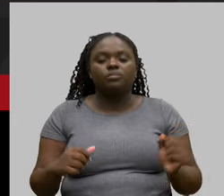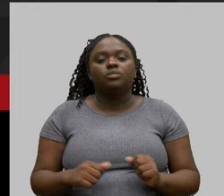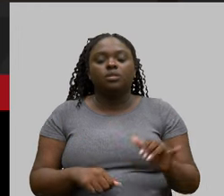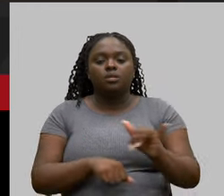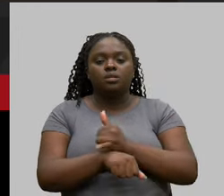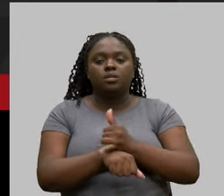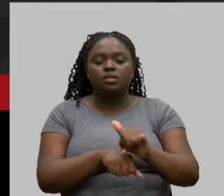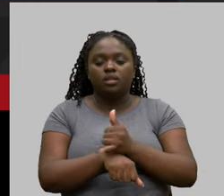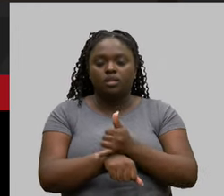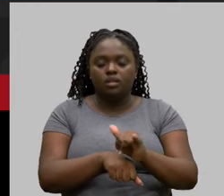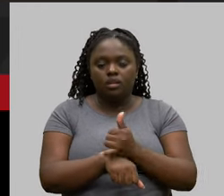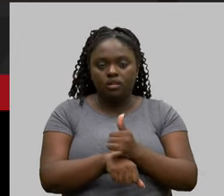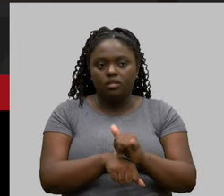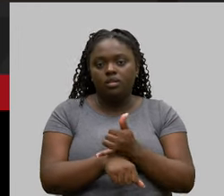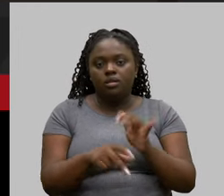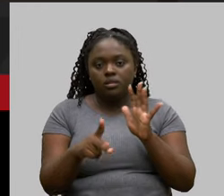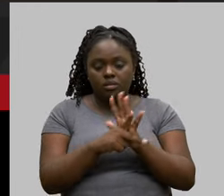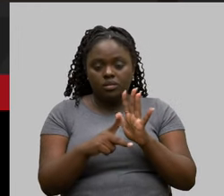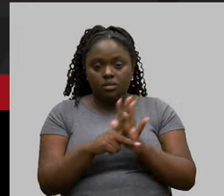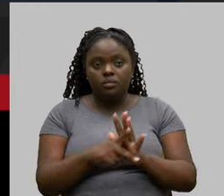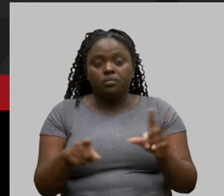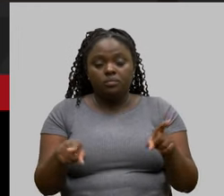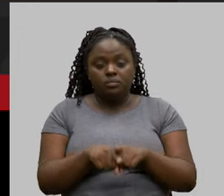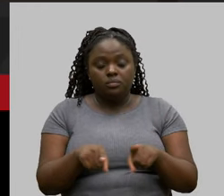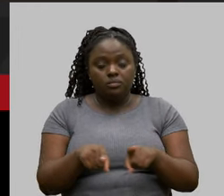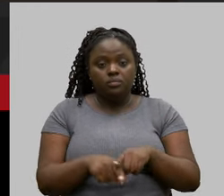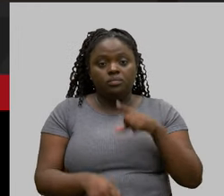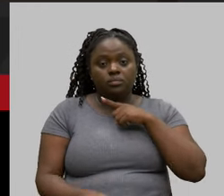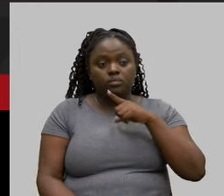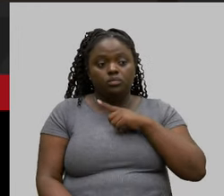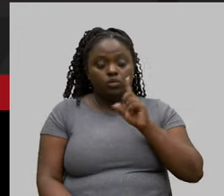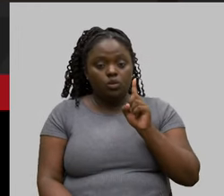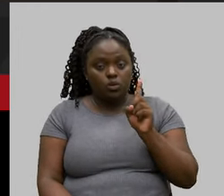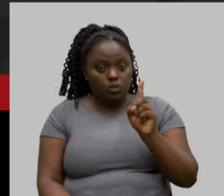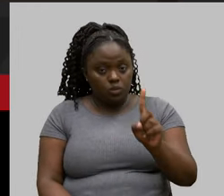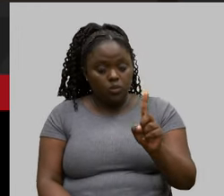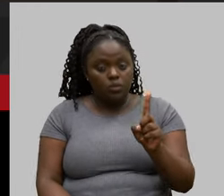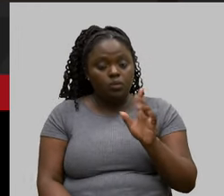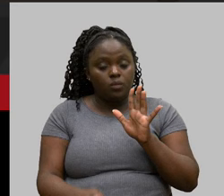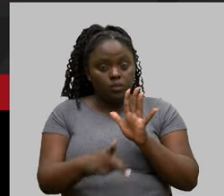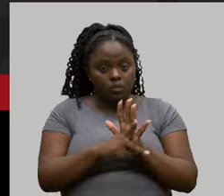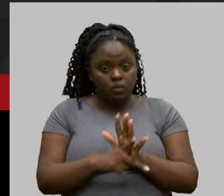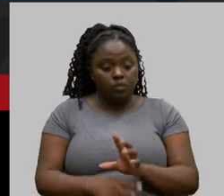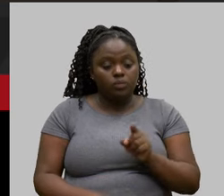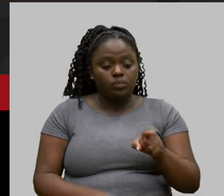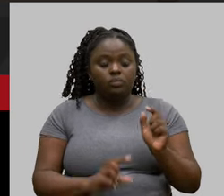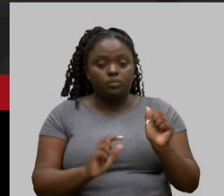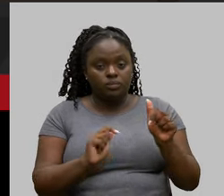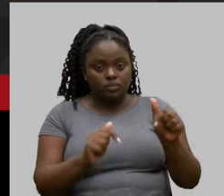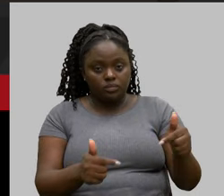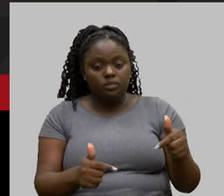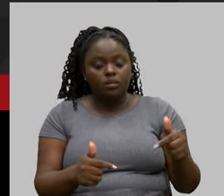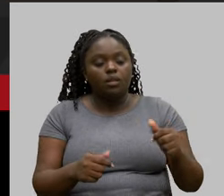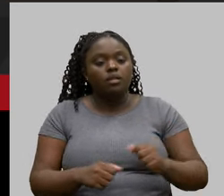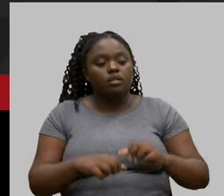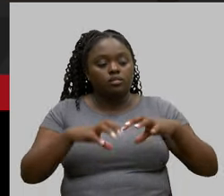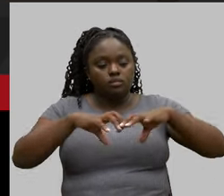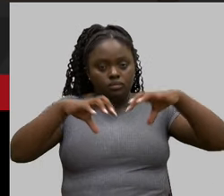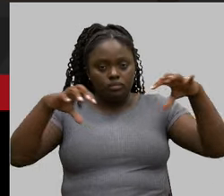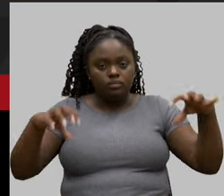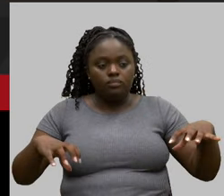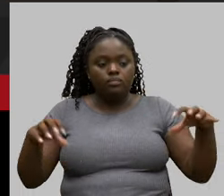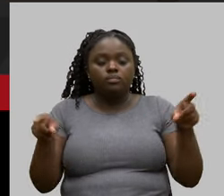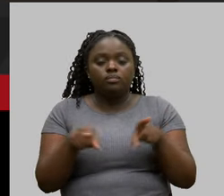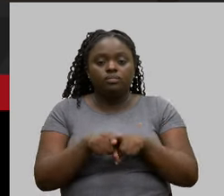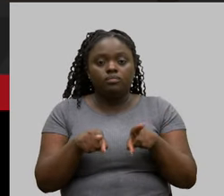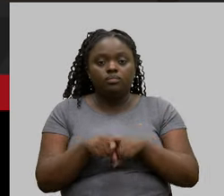Déficit autorial E além disso eu tenho um regime próprio que além dele ter feito a segregação da massa ele também